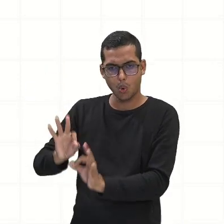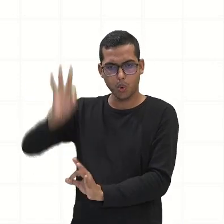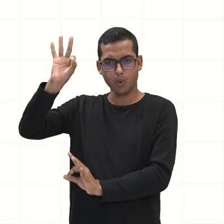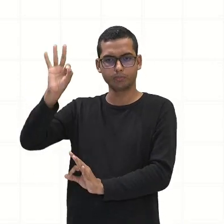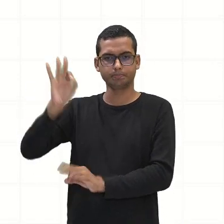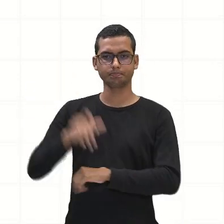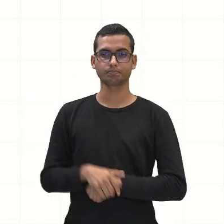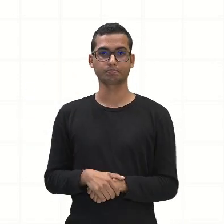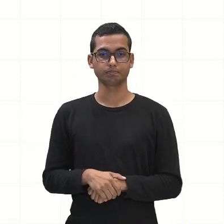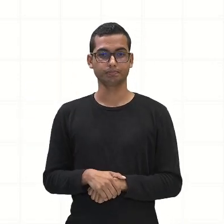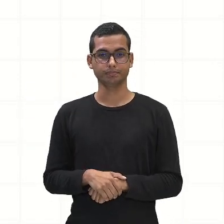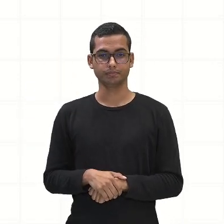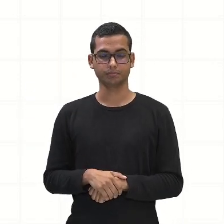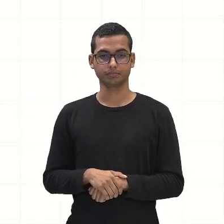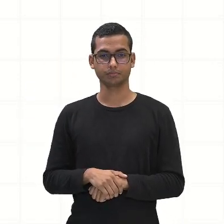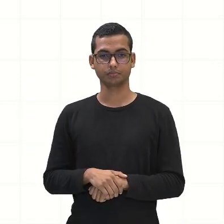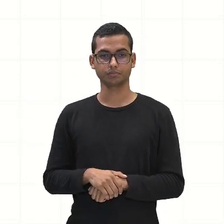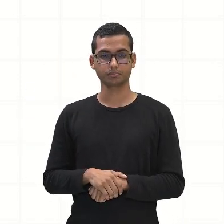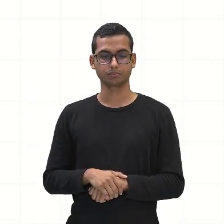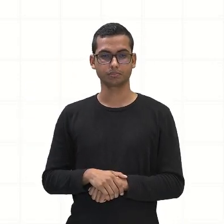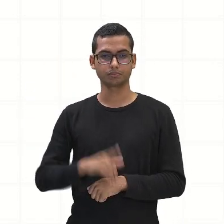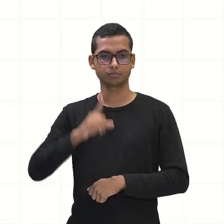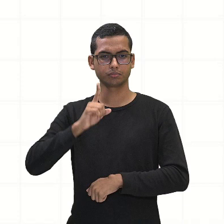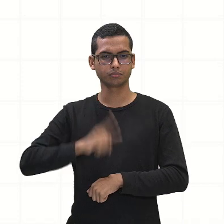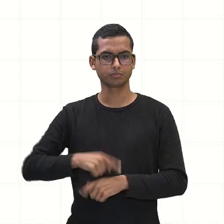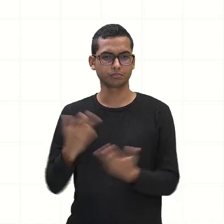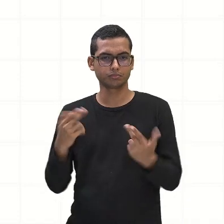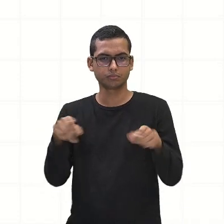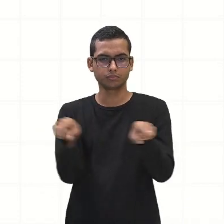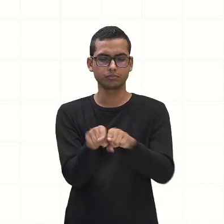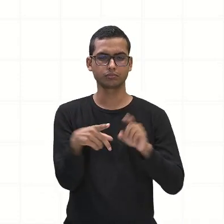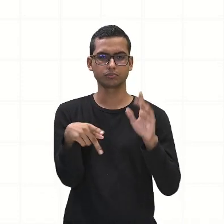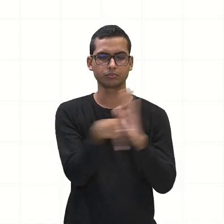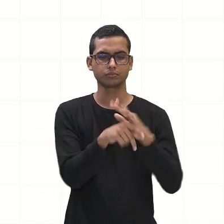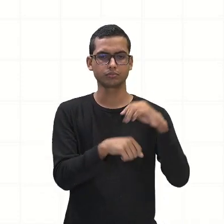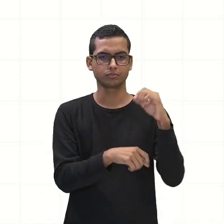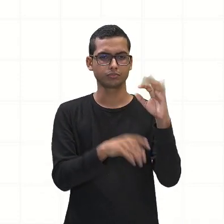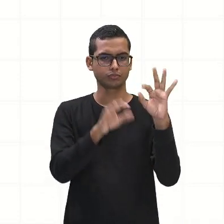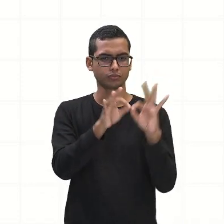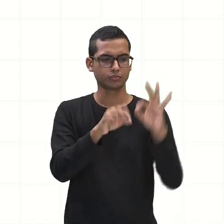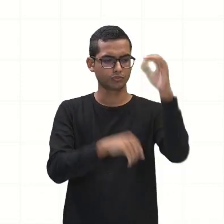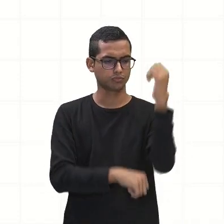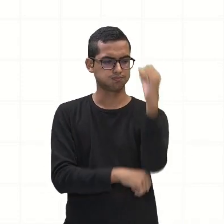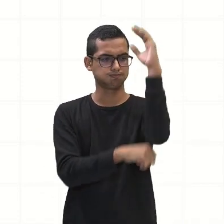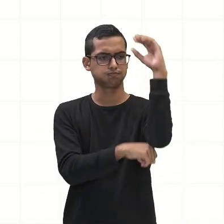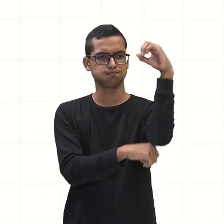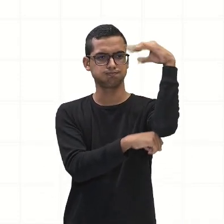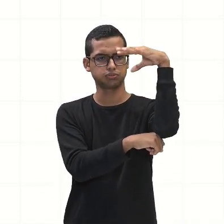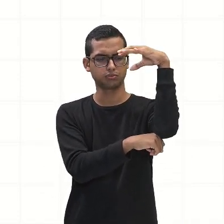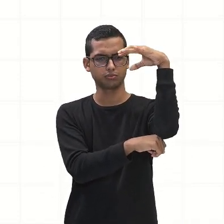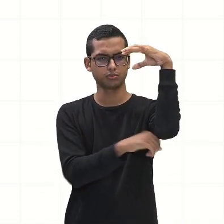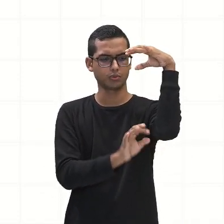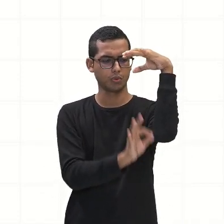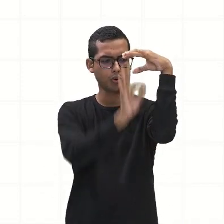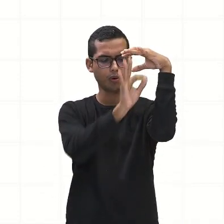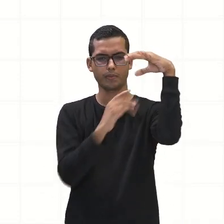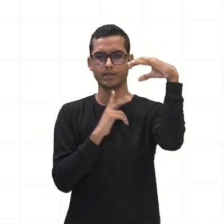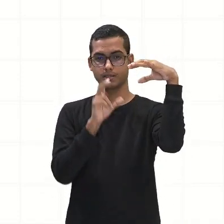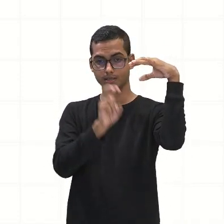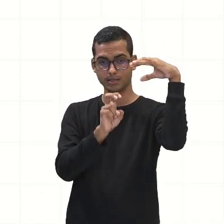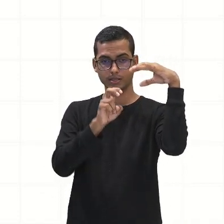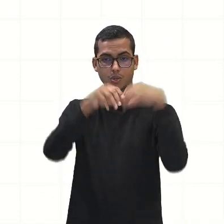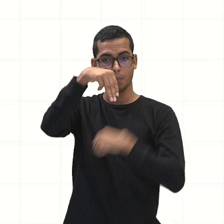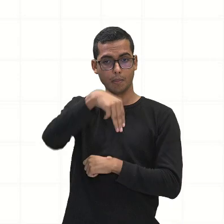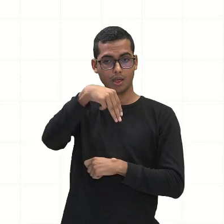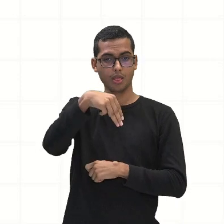instante, próximo ao prédio, a sombra de um poste de 5 metros de altura mede